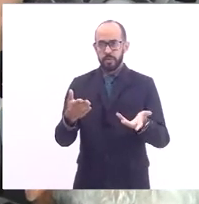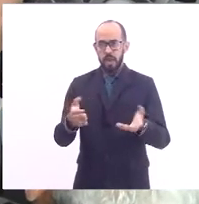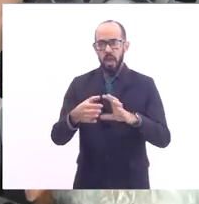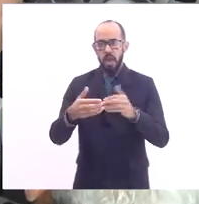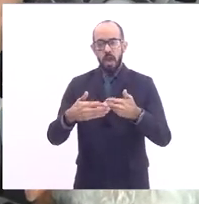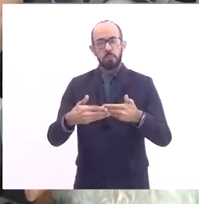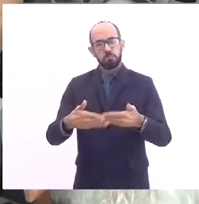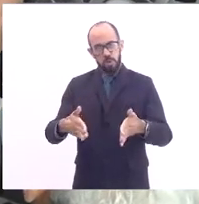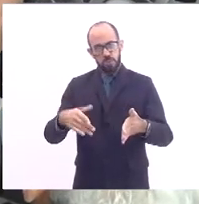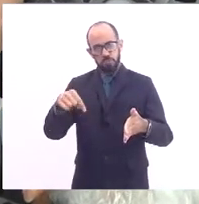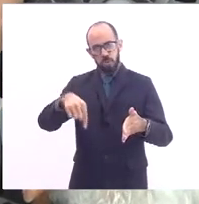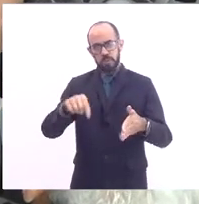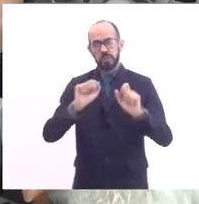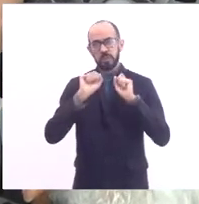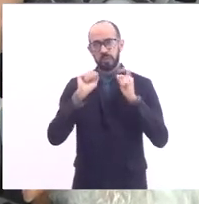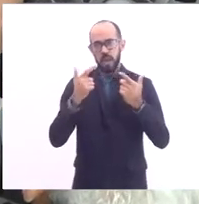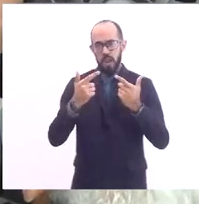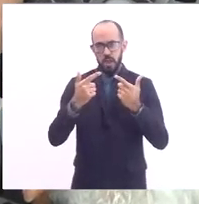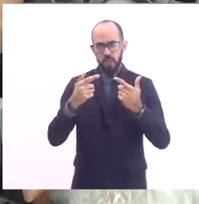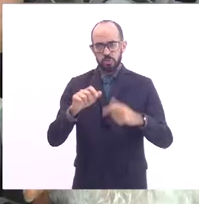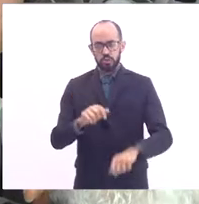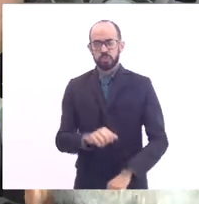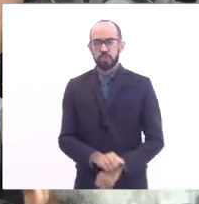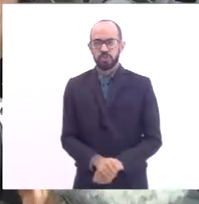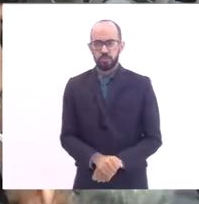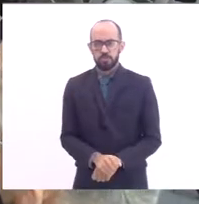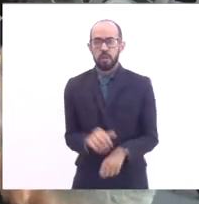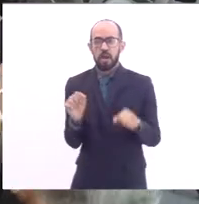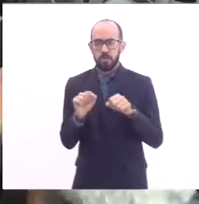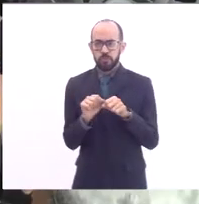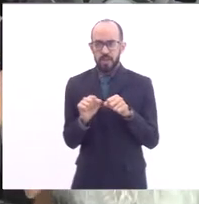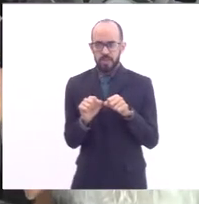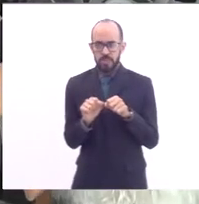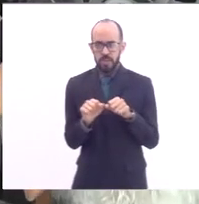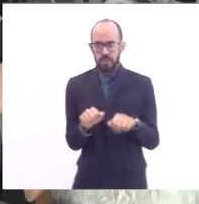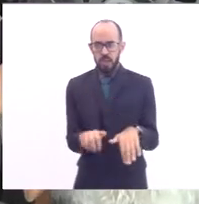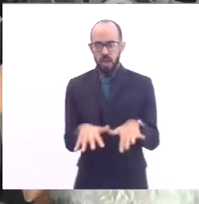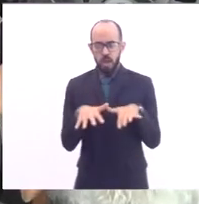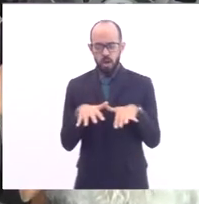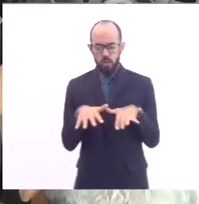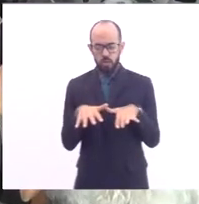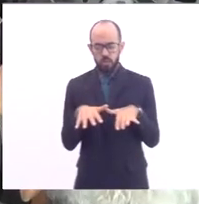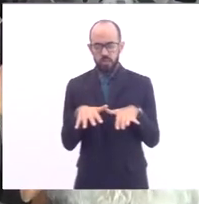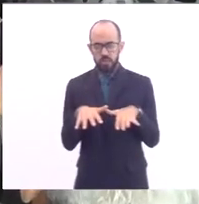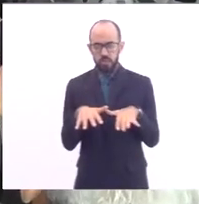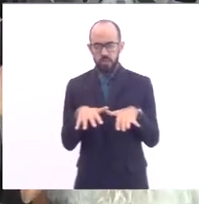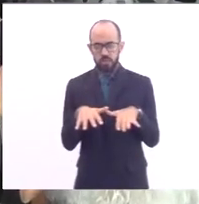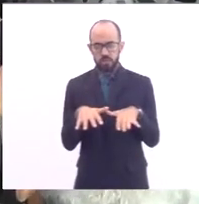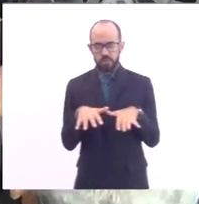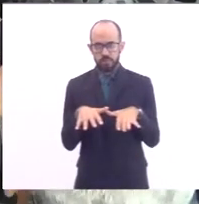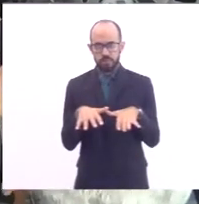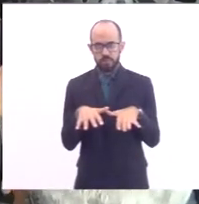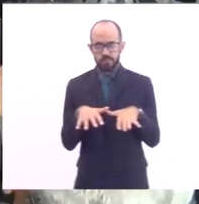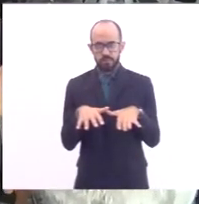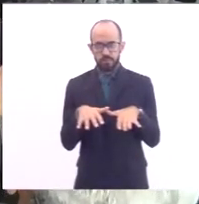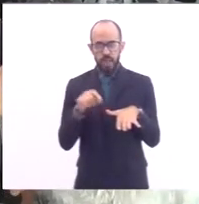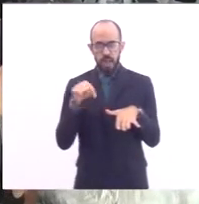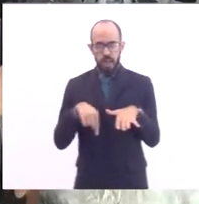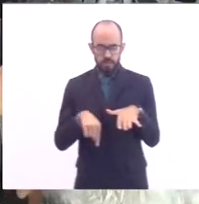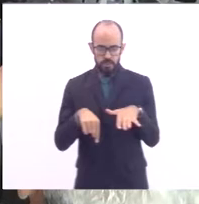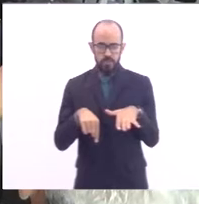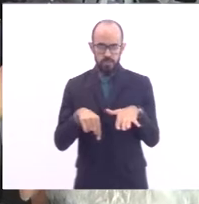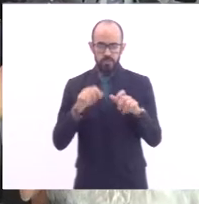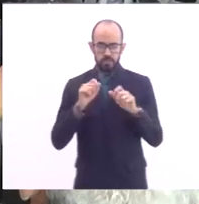abriu as portas da Assembleia para a realização desta audiência pública da Câmara dos